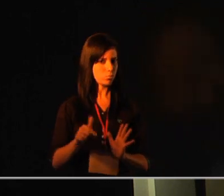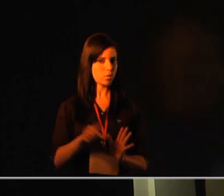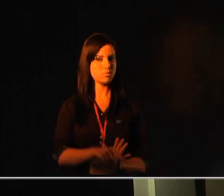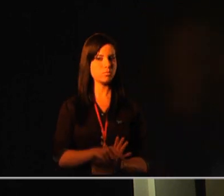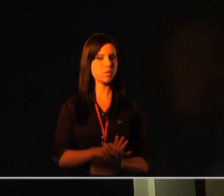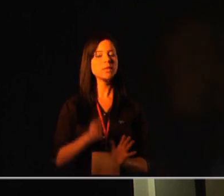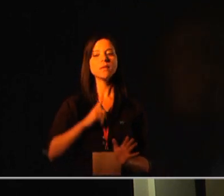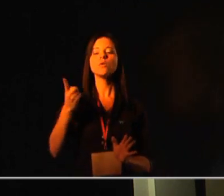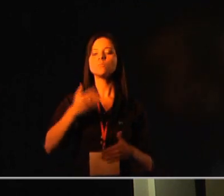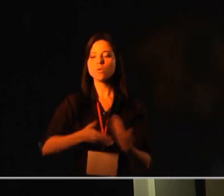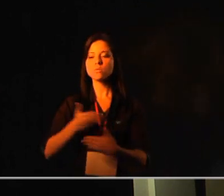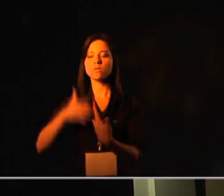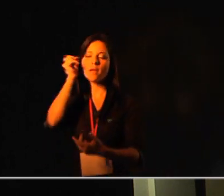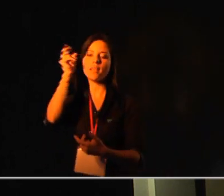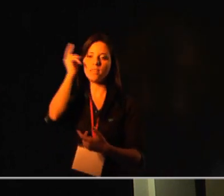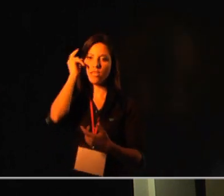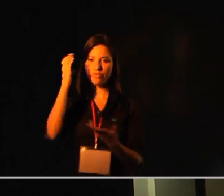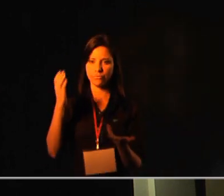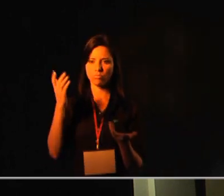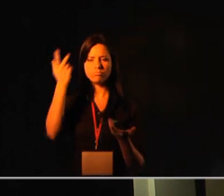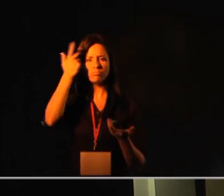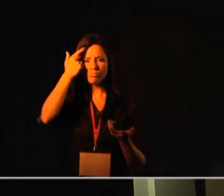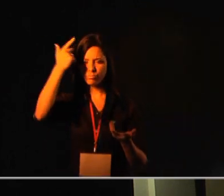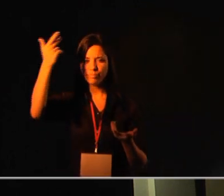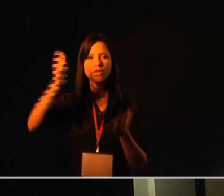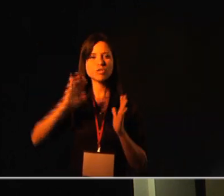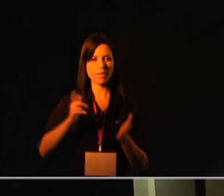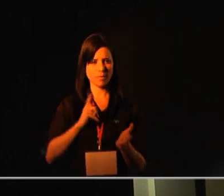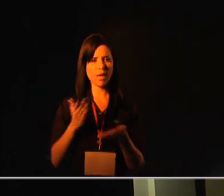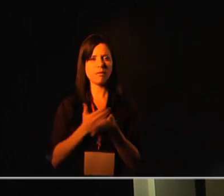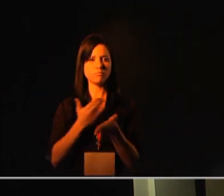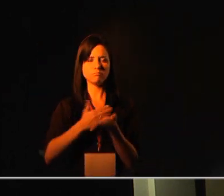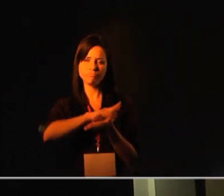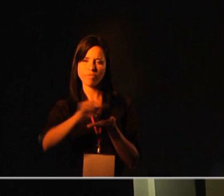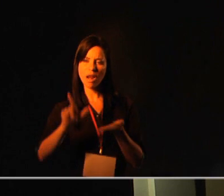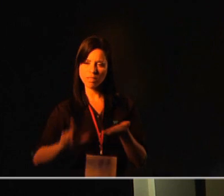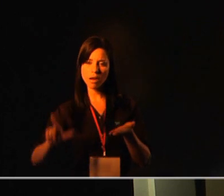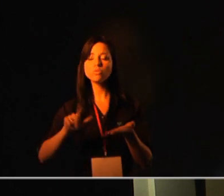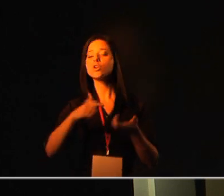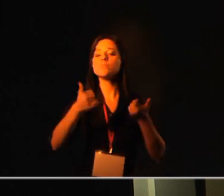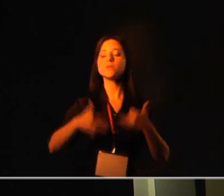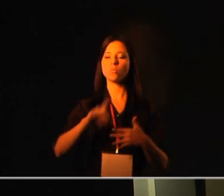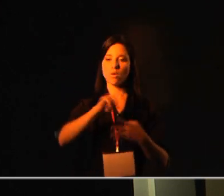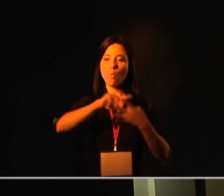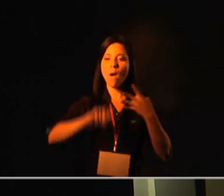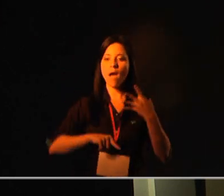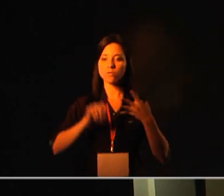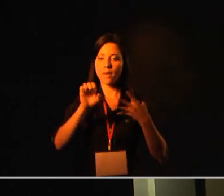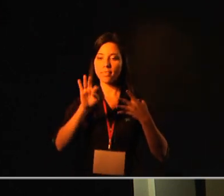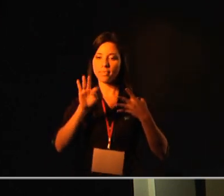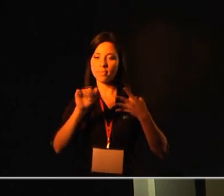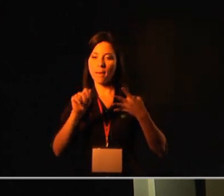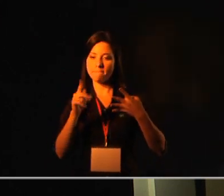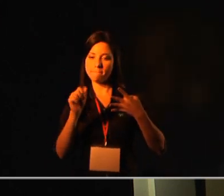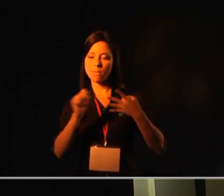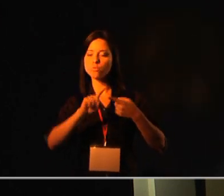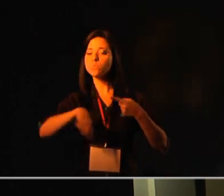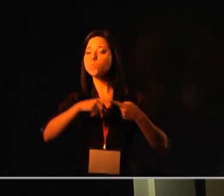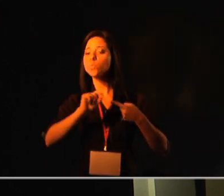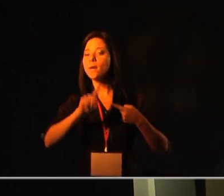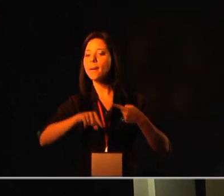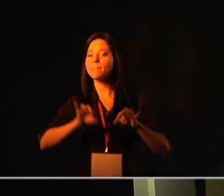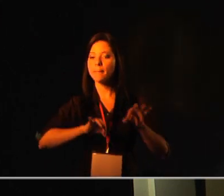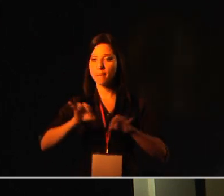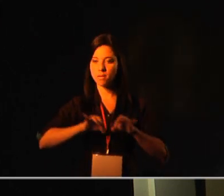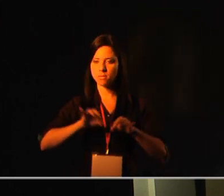criativo clássico, que já está na literatura há muito tempo, que é baseado em 4 etapas. Primeira etapa é a